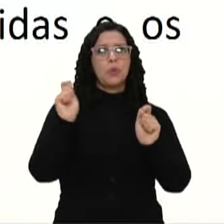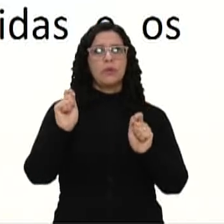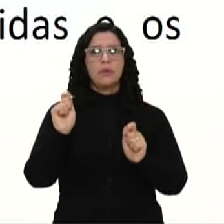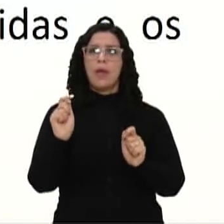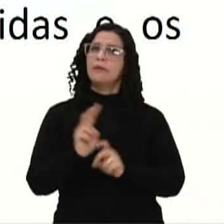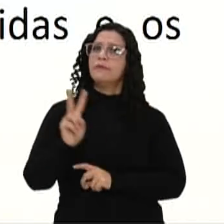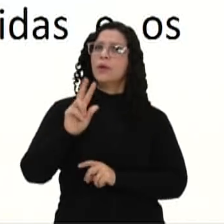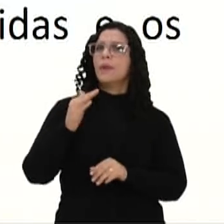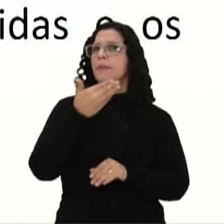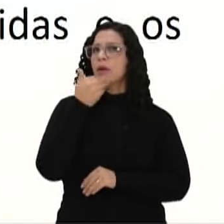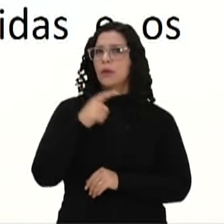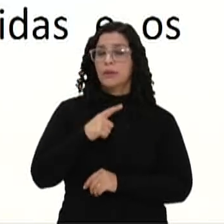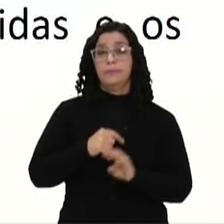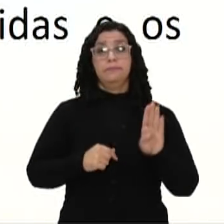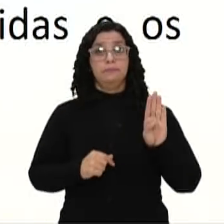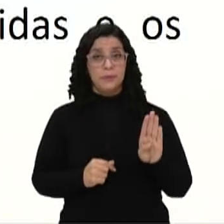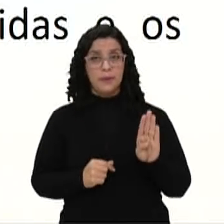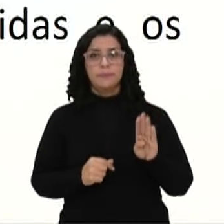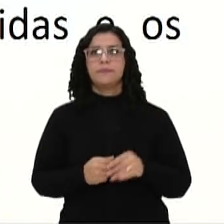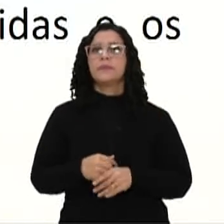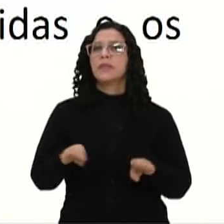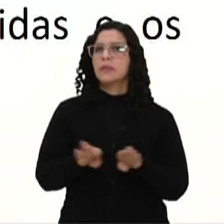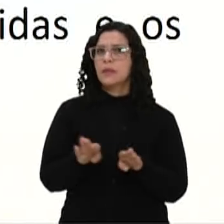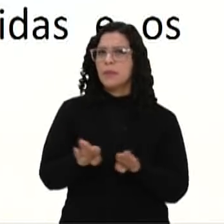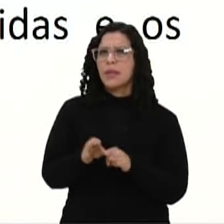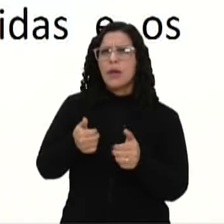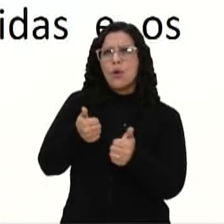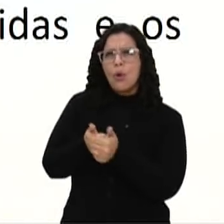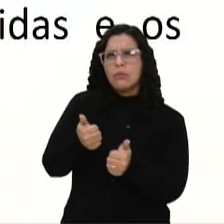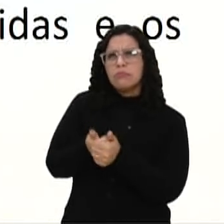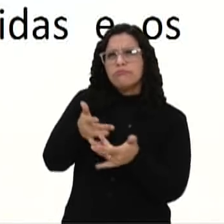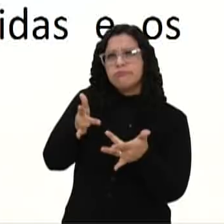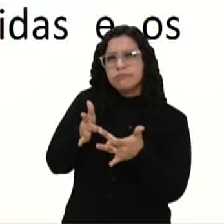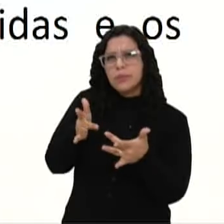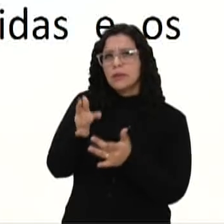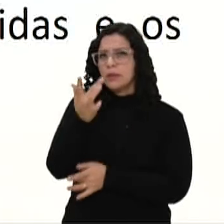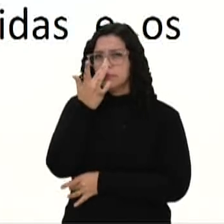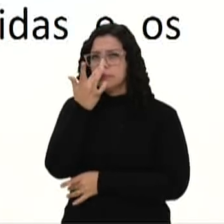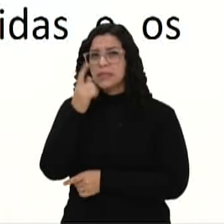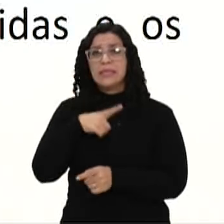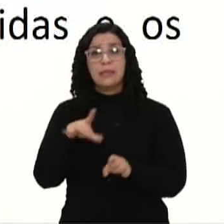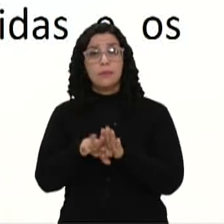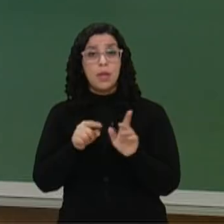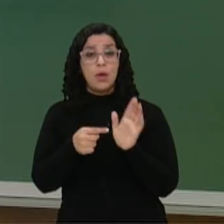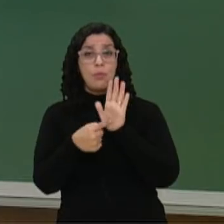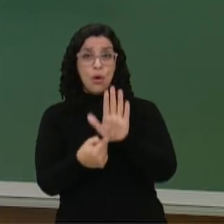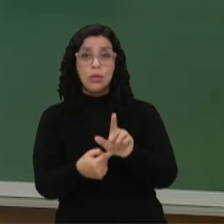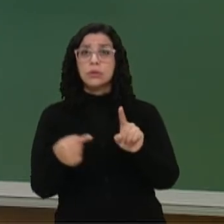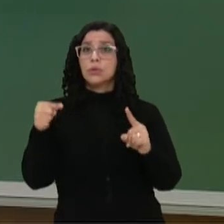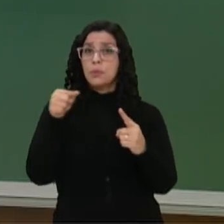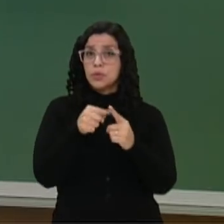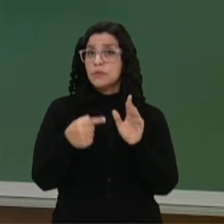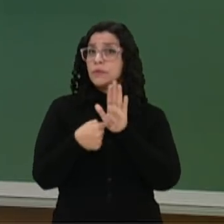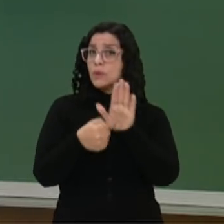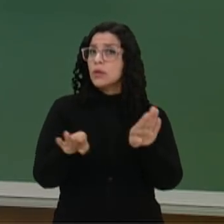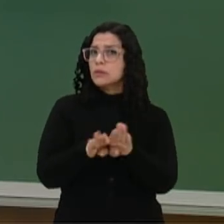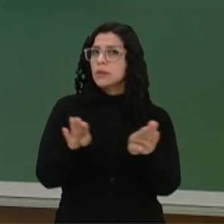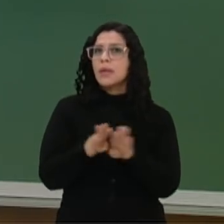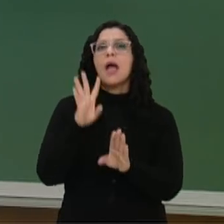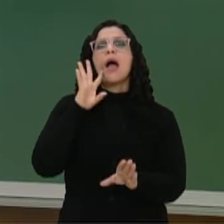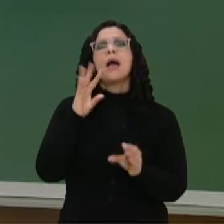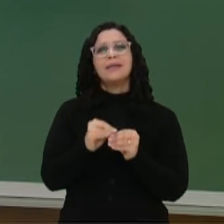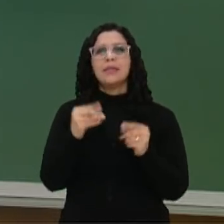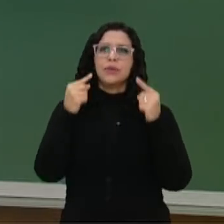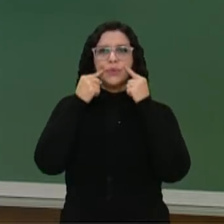no futuro. Letra B. Aproximação do leitor, apresentando seu objetivo e indicando que entende